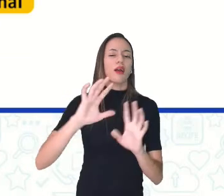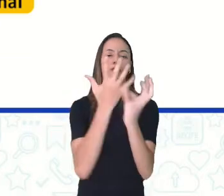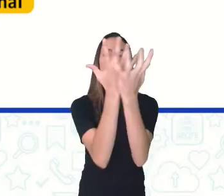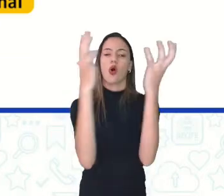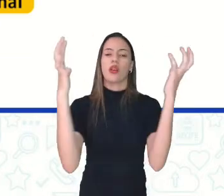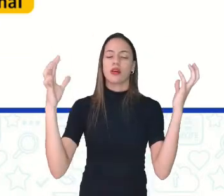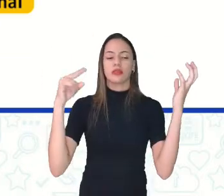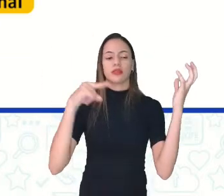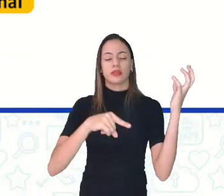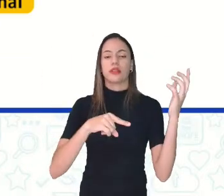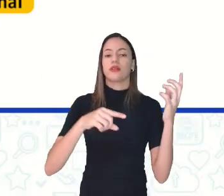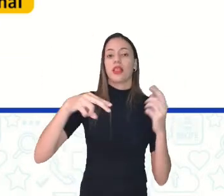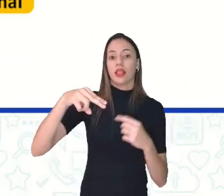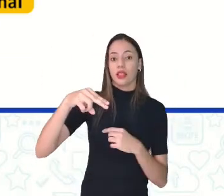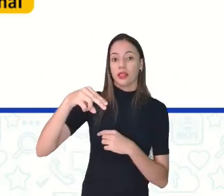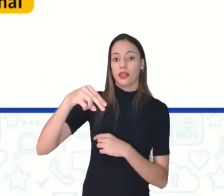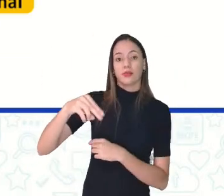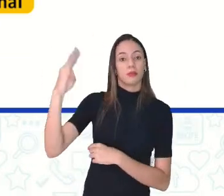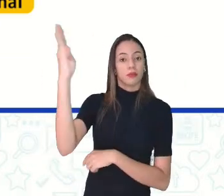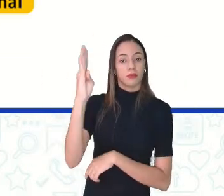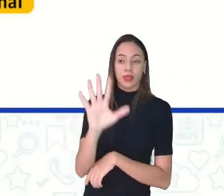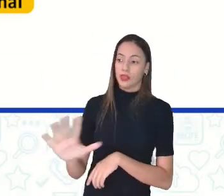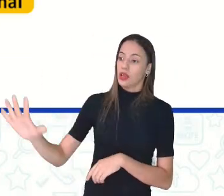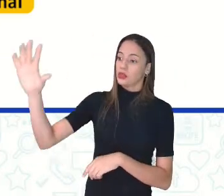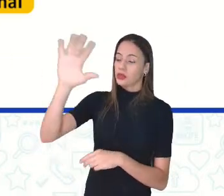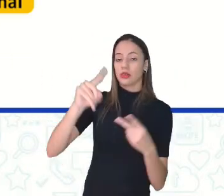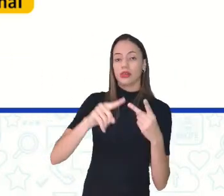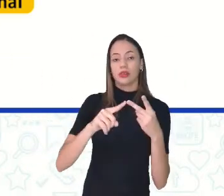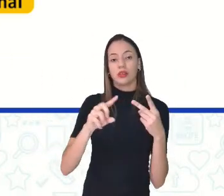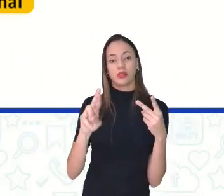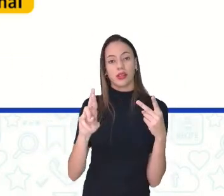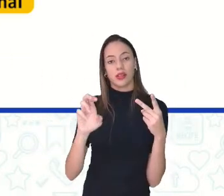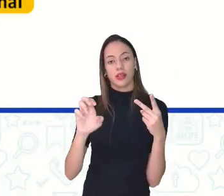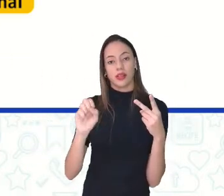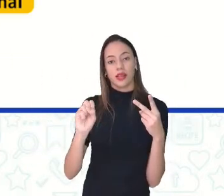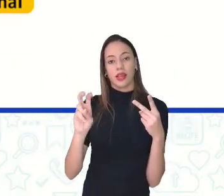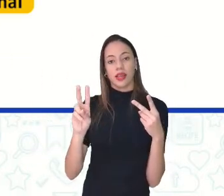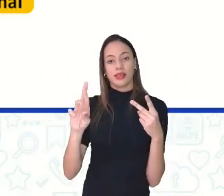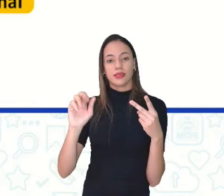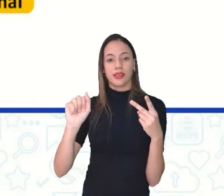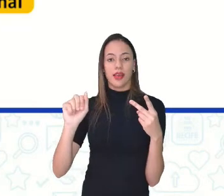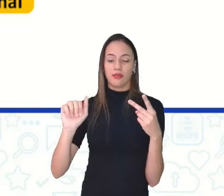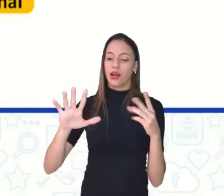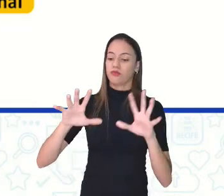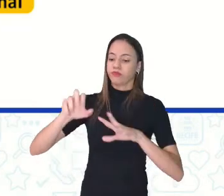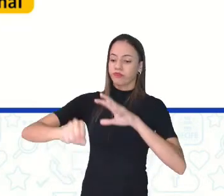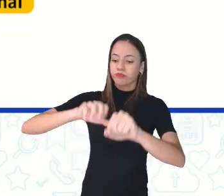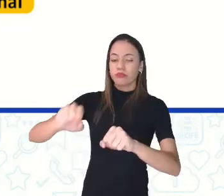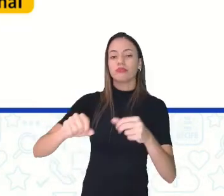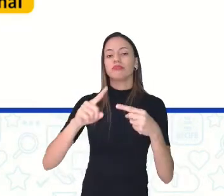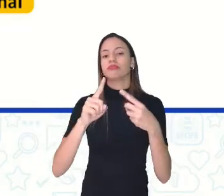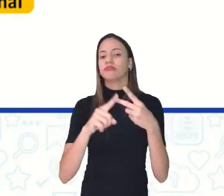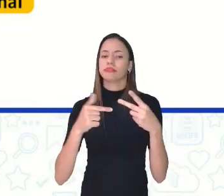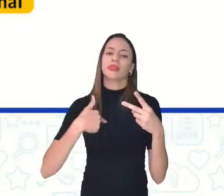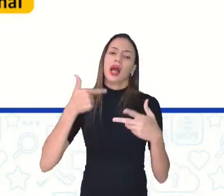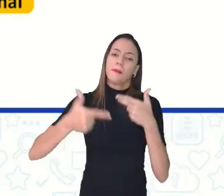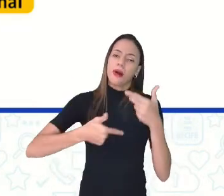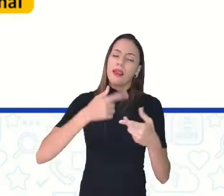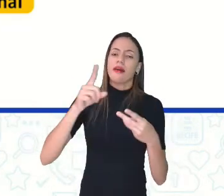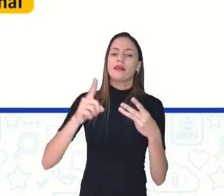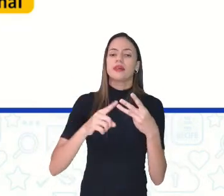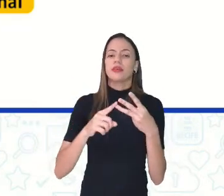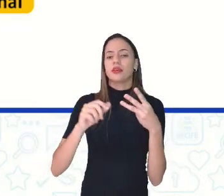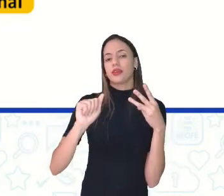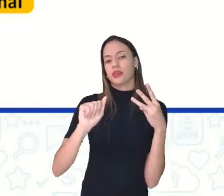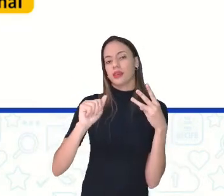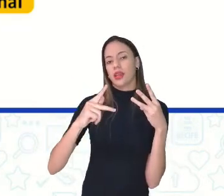trabalho aí em Floresta Nacional, Reserva Extrativista, Resex, já fiz trabalho em APA, já fiz trabalho em Parna,